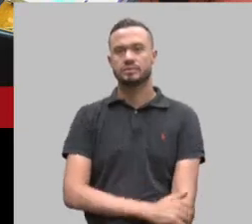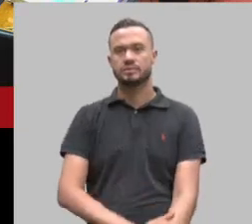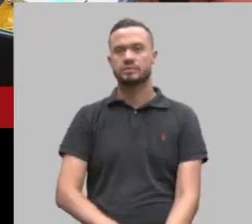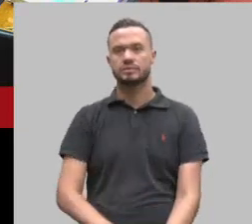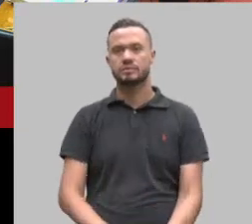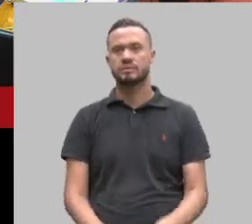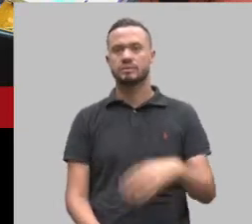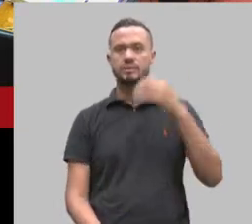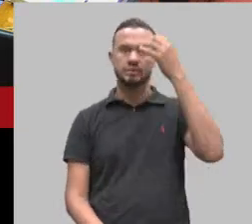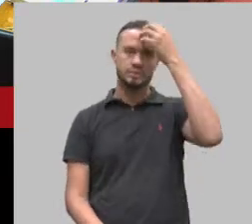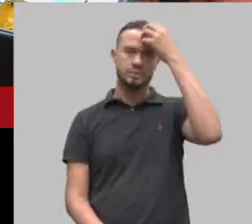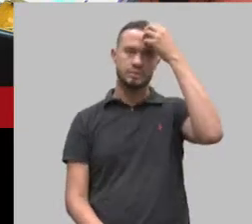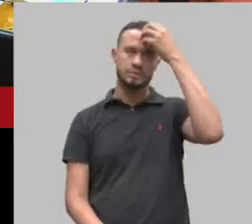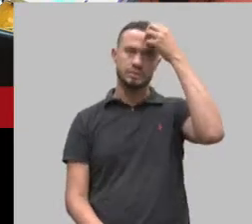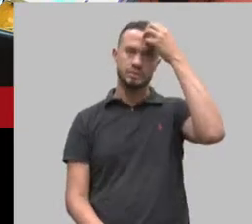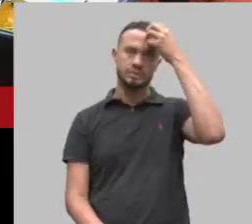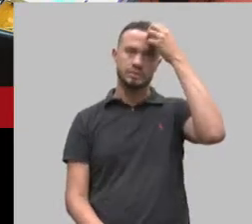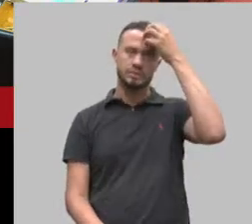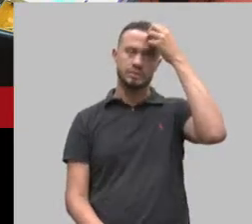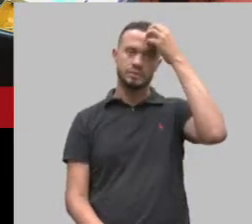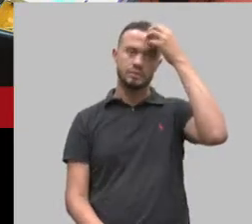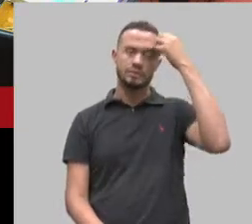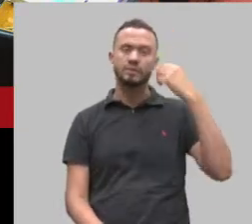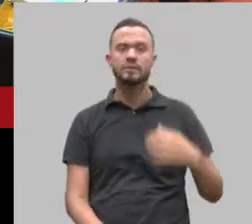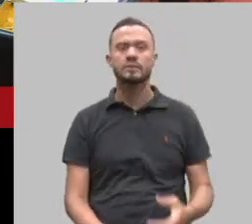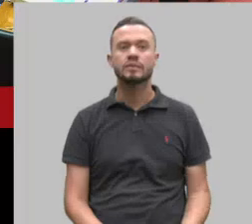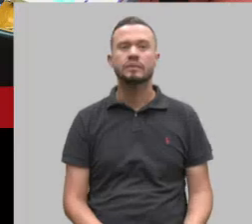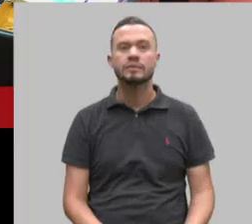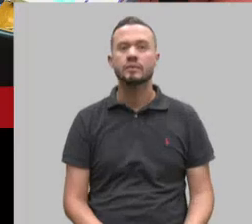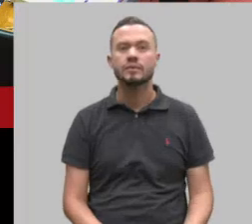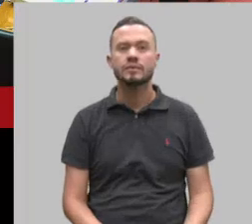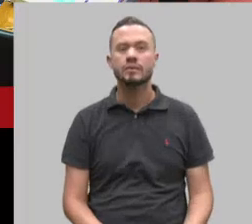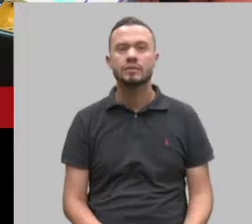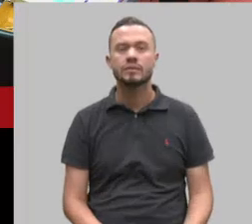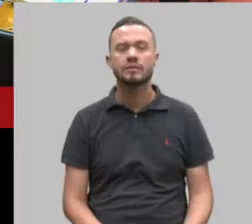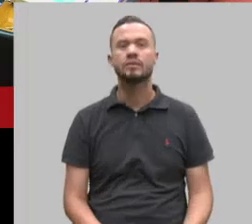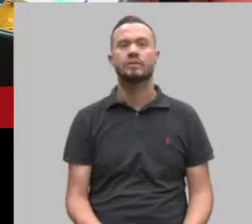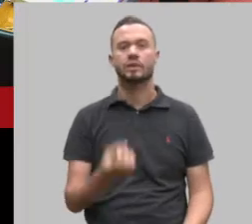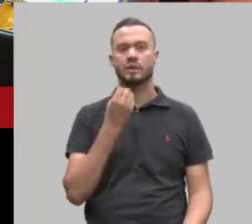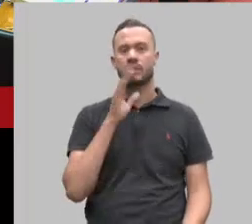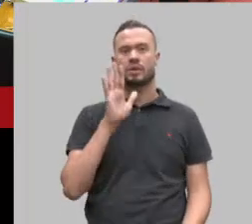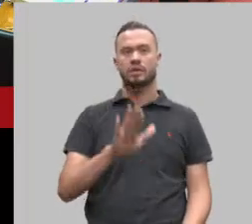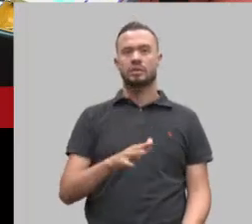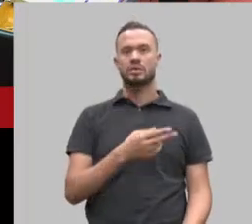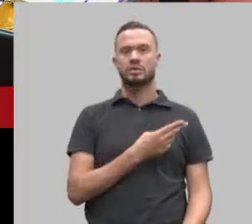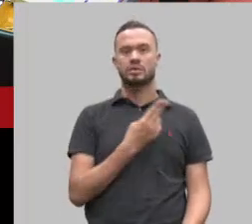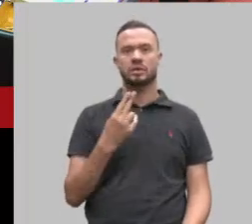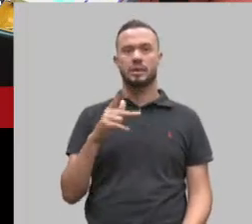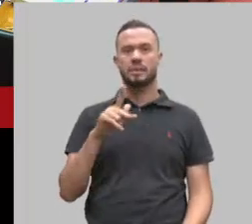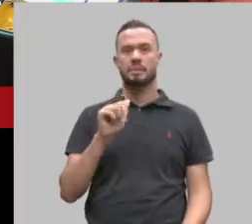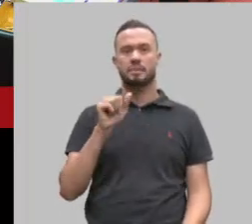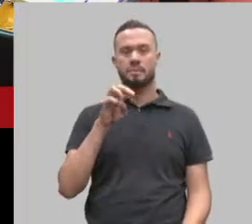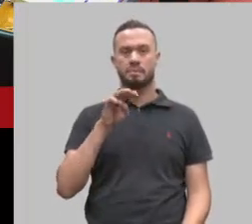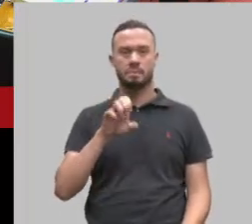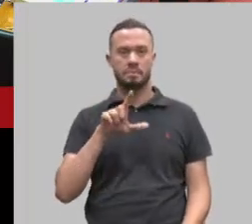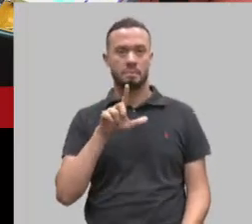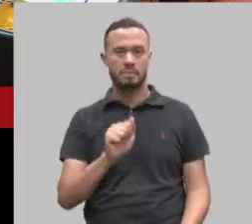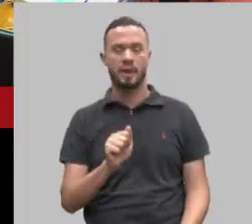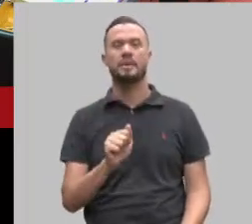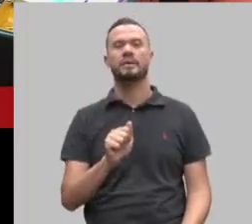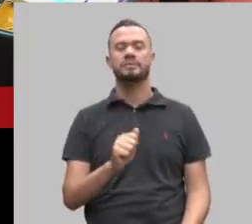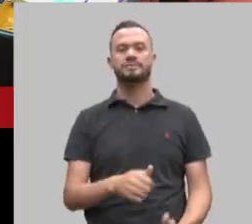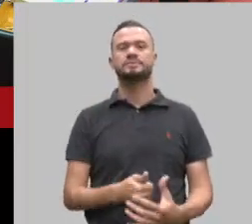importância pessoal aí do Fundo O Último Microfone boa tarde meu nome é Pamela Brito eu sou do município de Urucânia